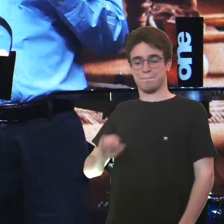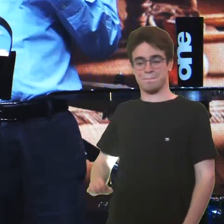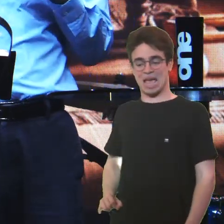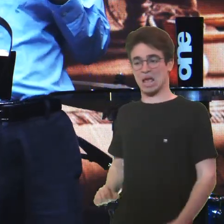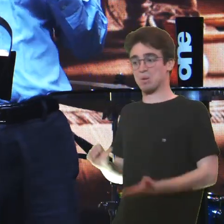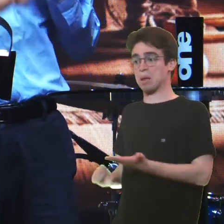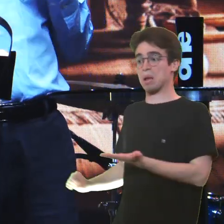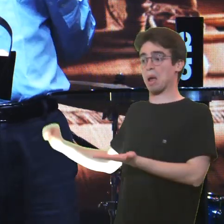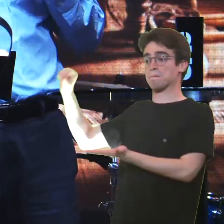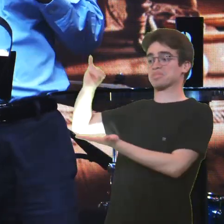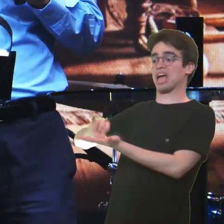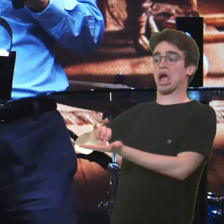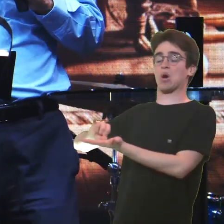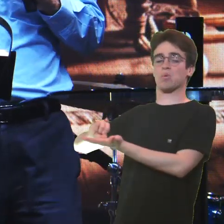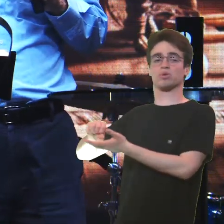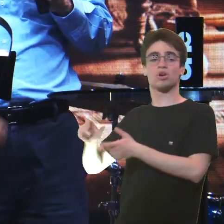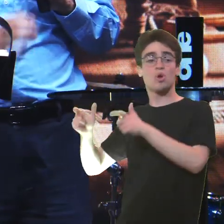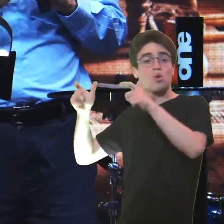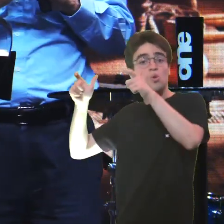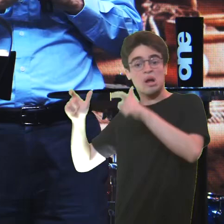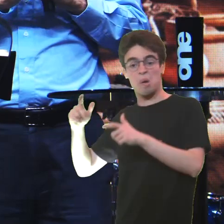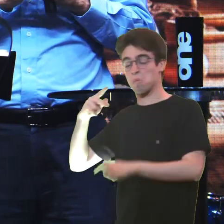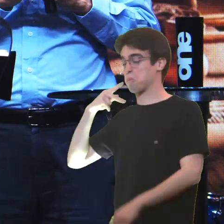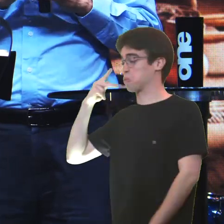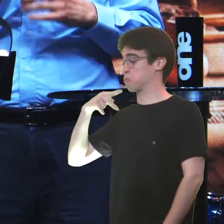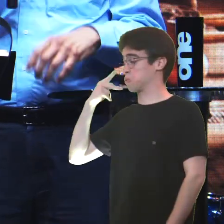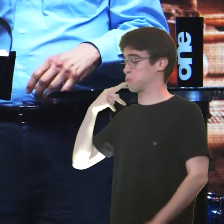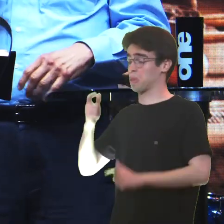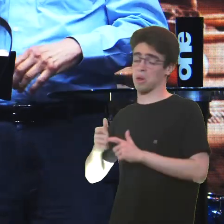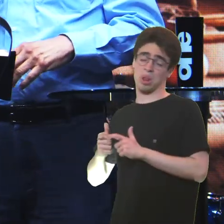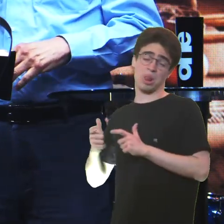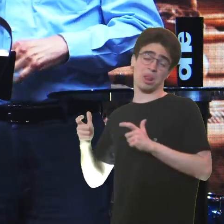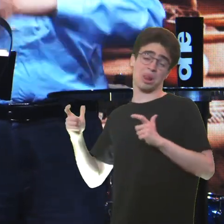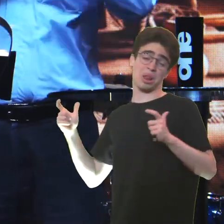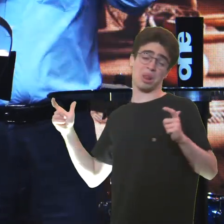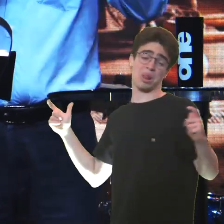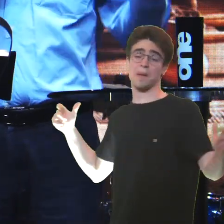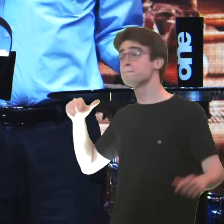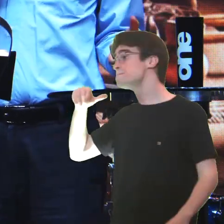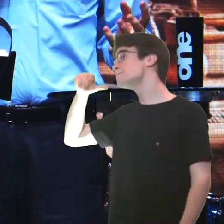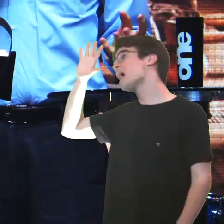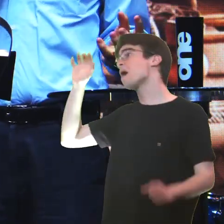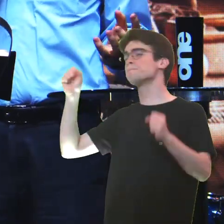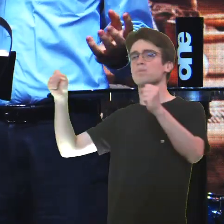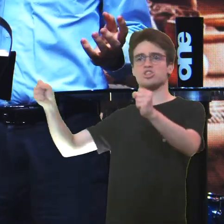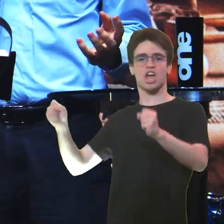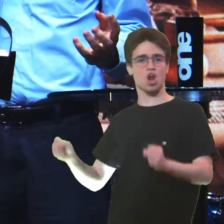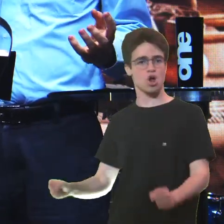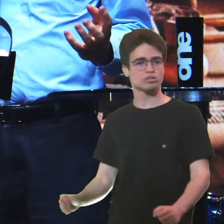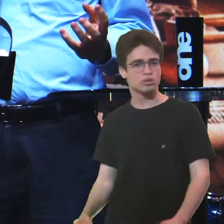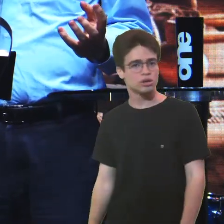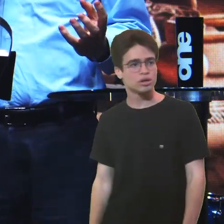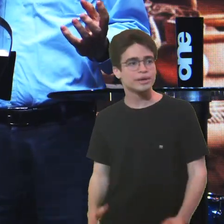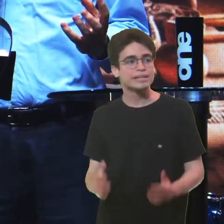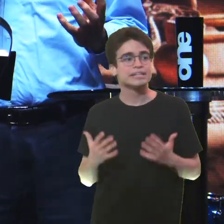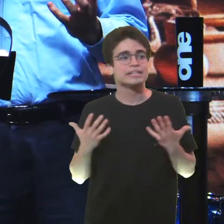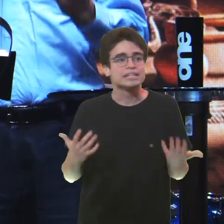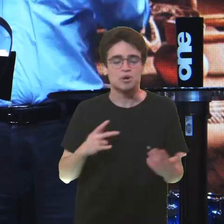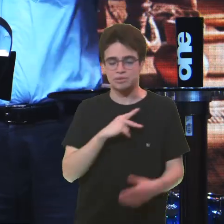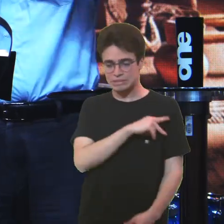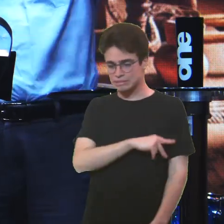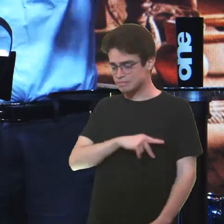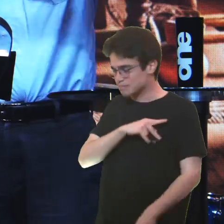político más poderoso de la época. o centro político mais poderoso da época. Esa era la visión de Pablo, Essa era a visão de